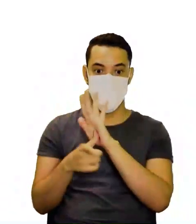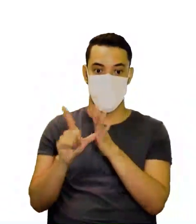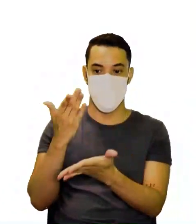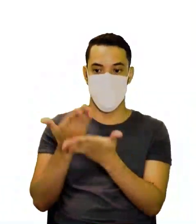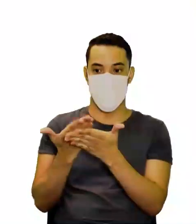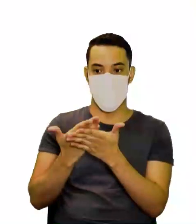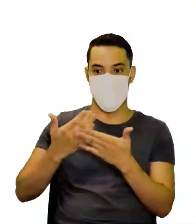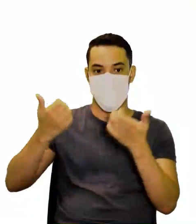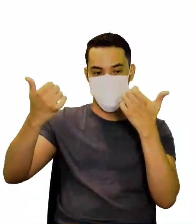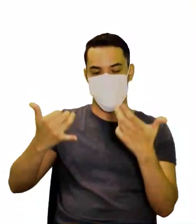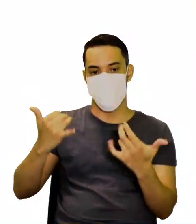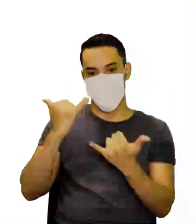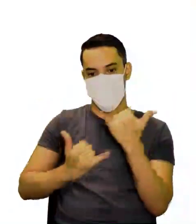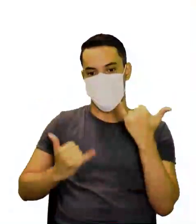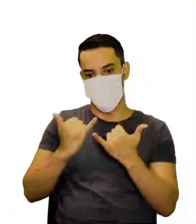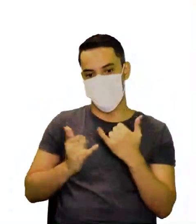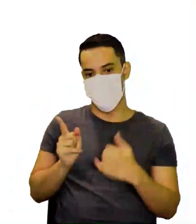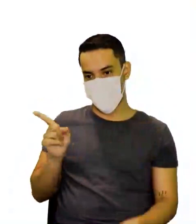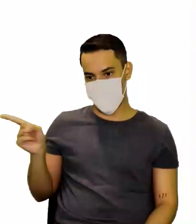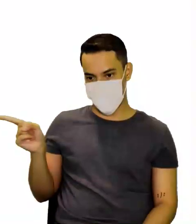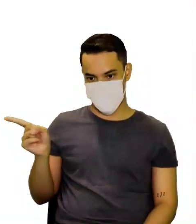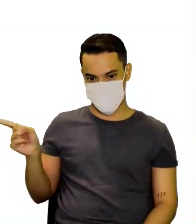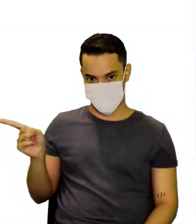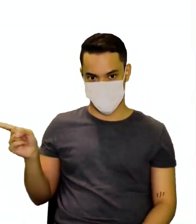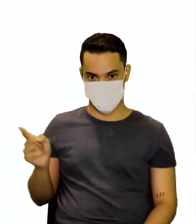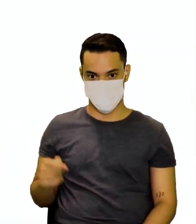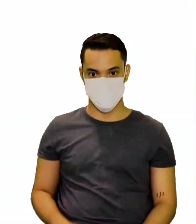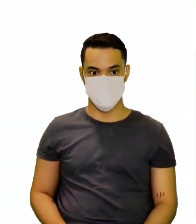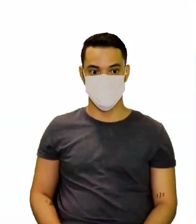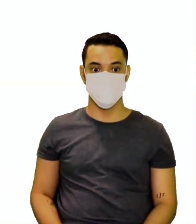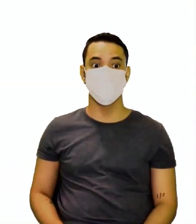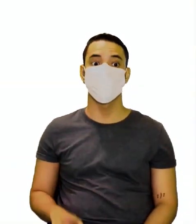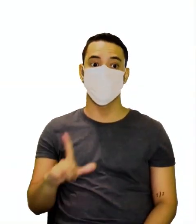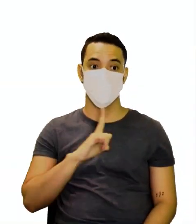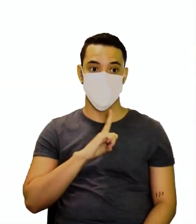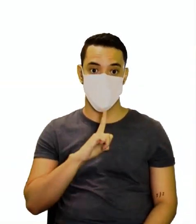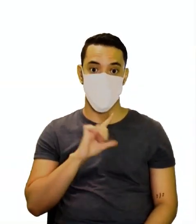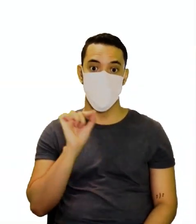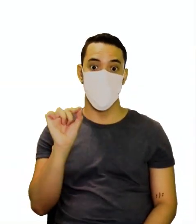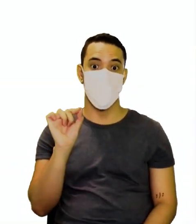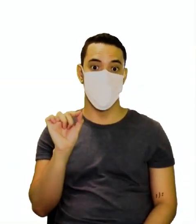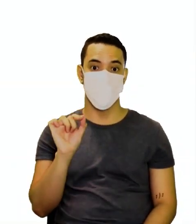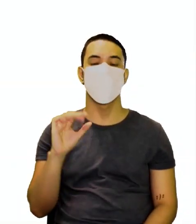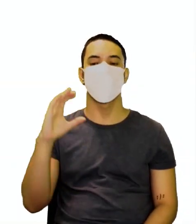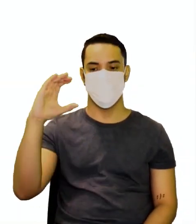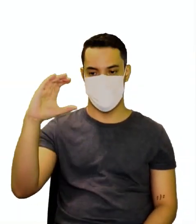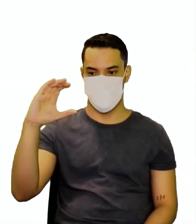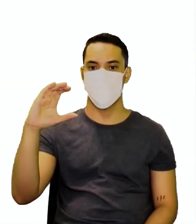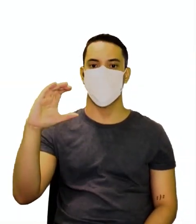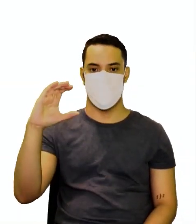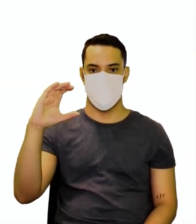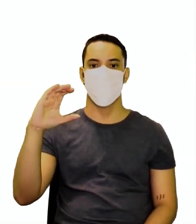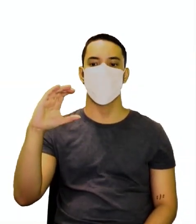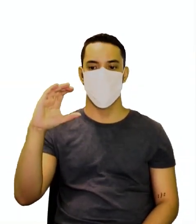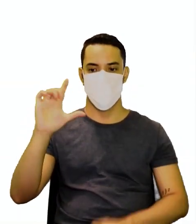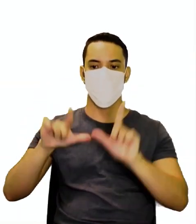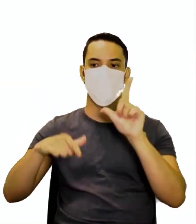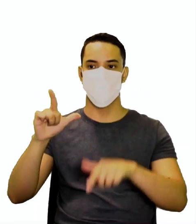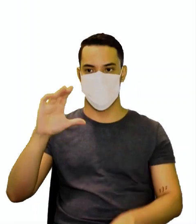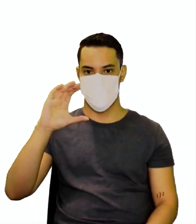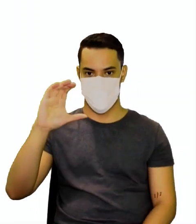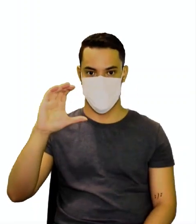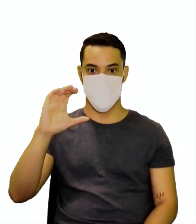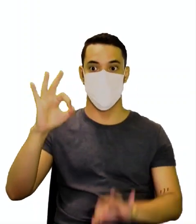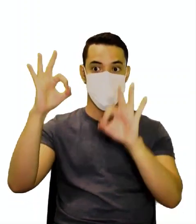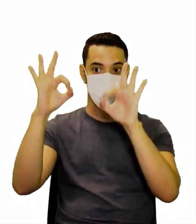passada, parecido com isso daqui, ok? Nesse caso aí, a gente fica o quê? Com a letra C, C